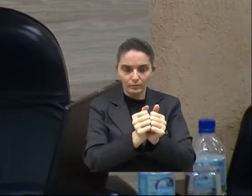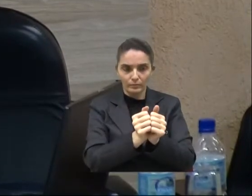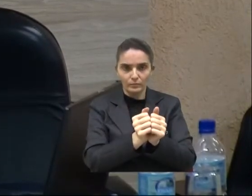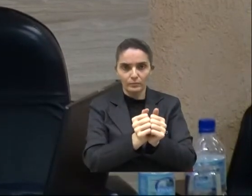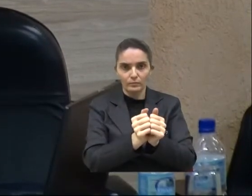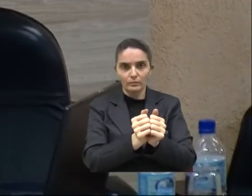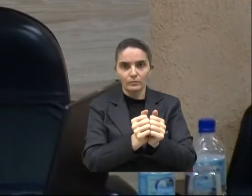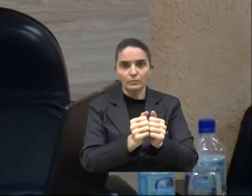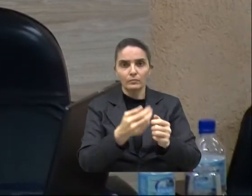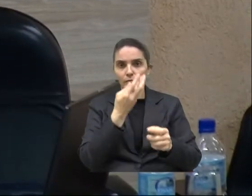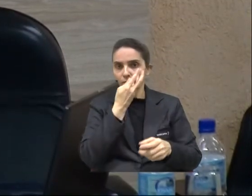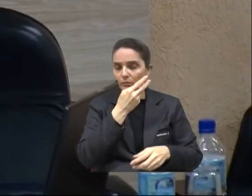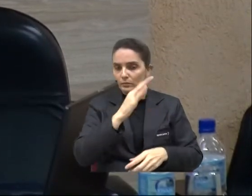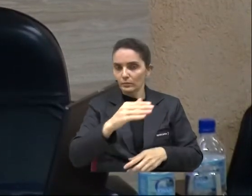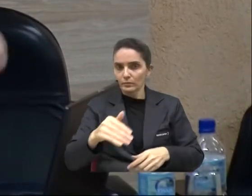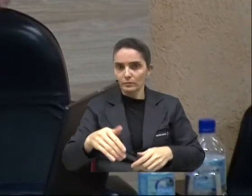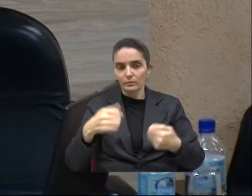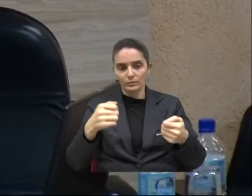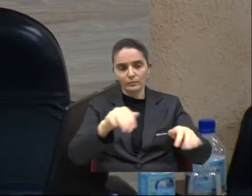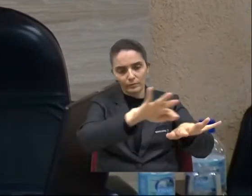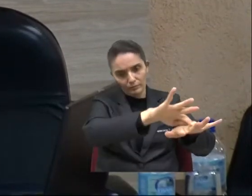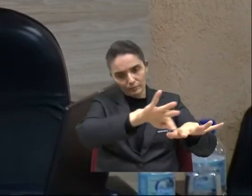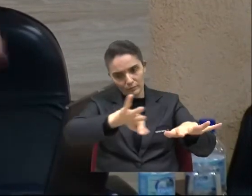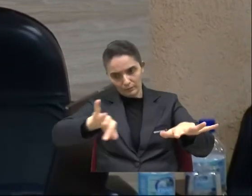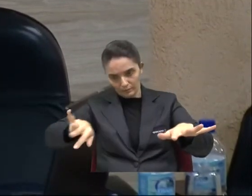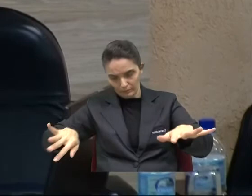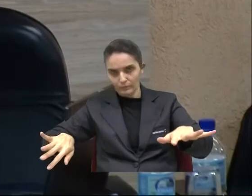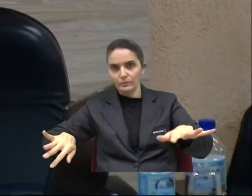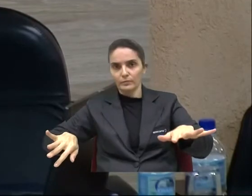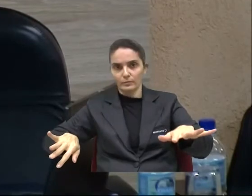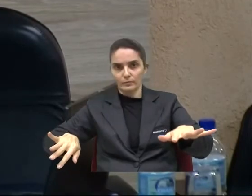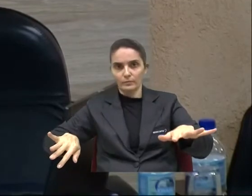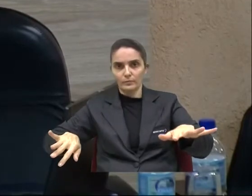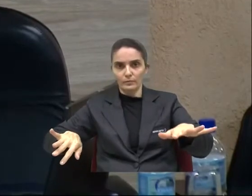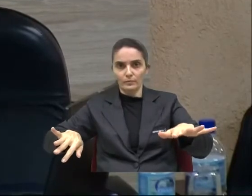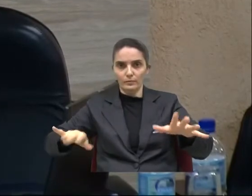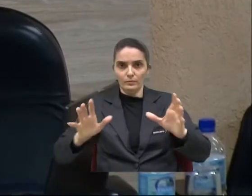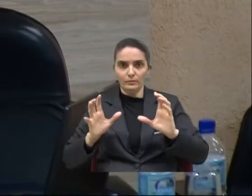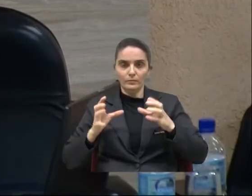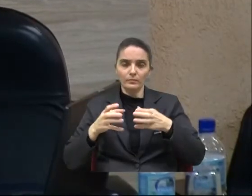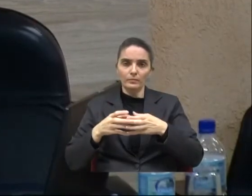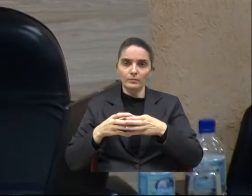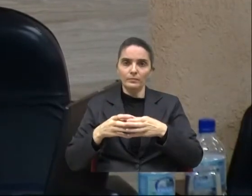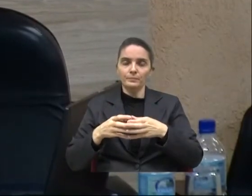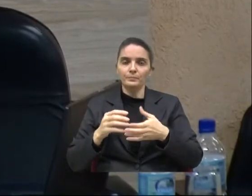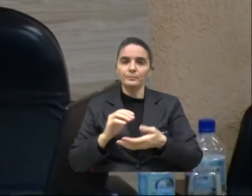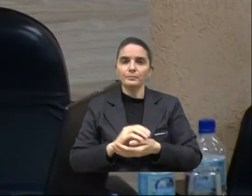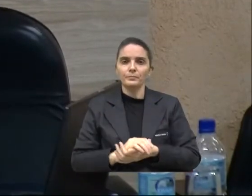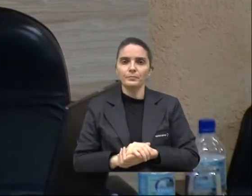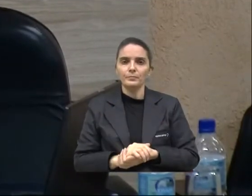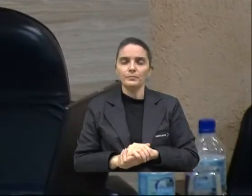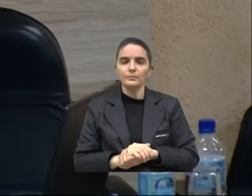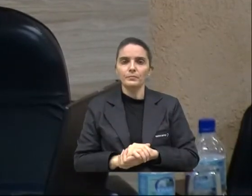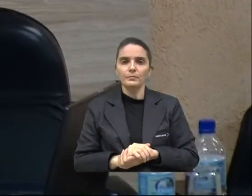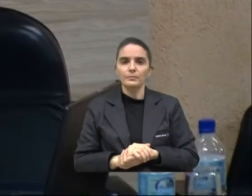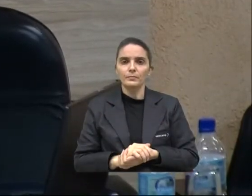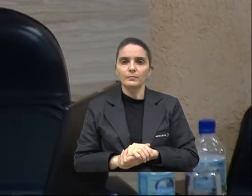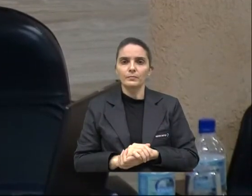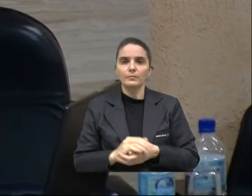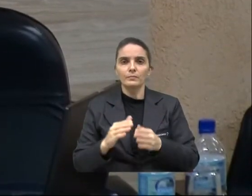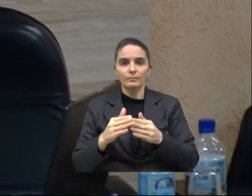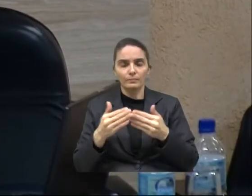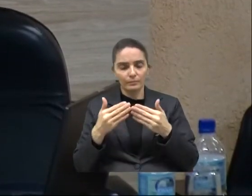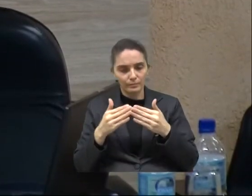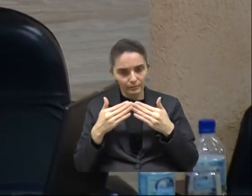As crianças não podem estar lá. Então, que as entidades ou os conselhos que cuidam disso, que façam a